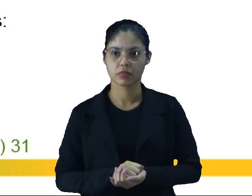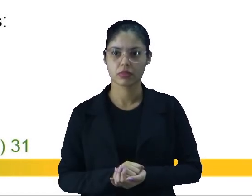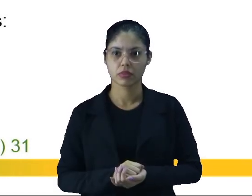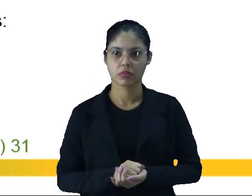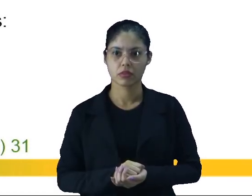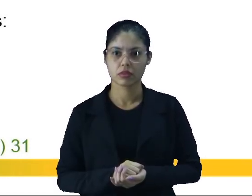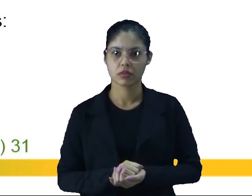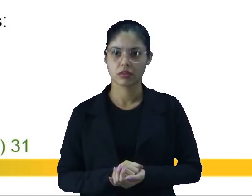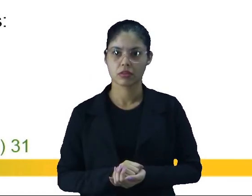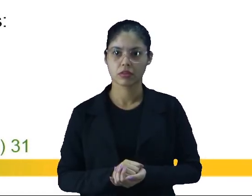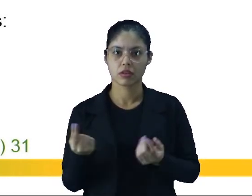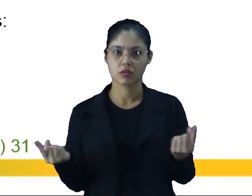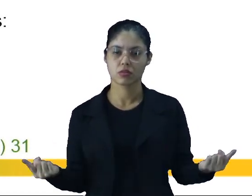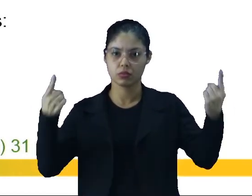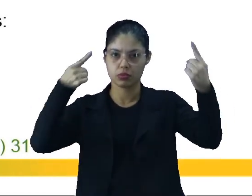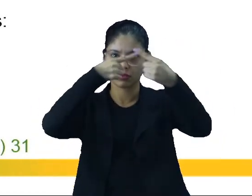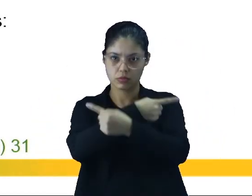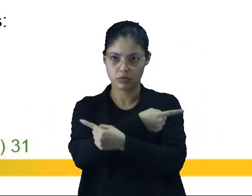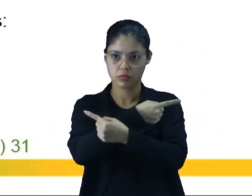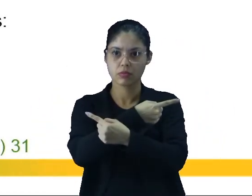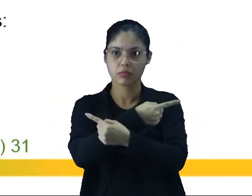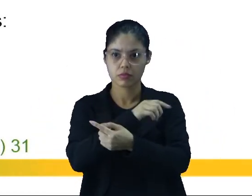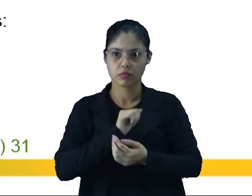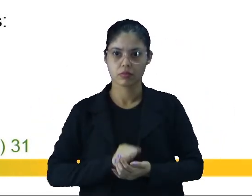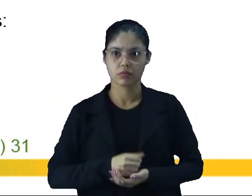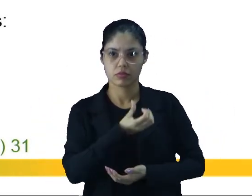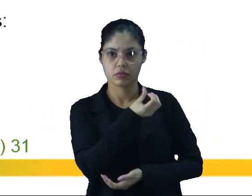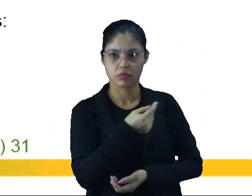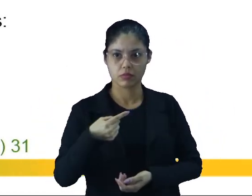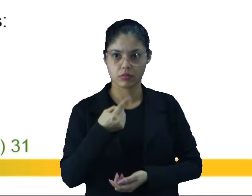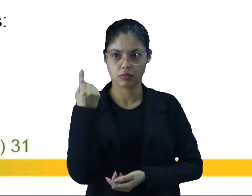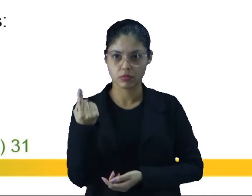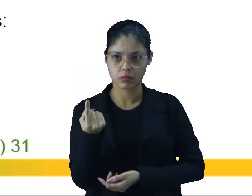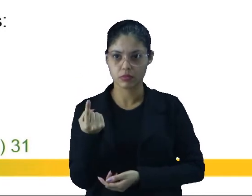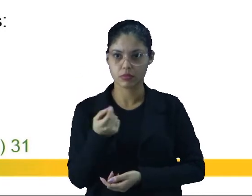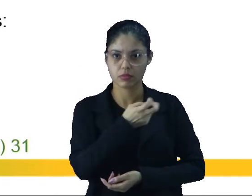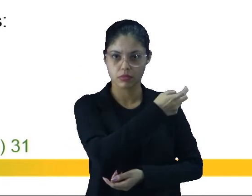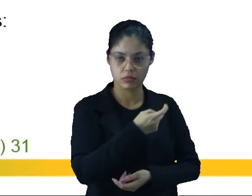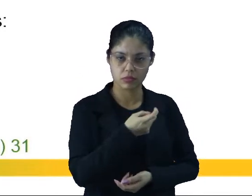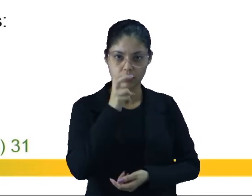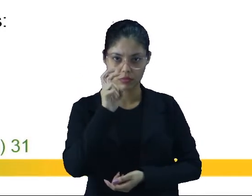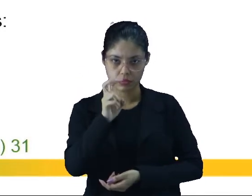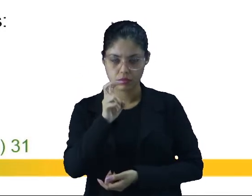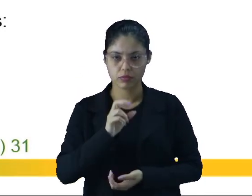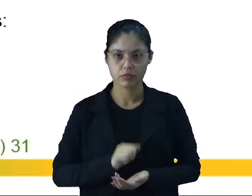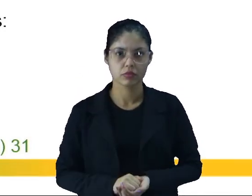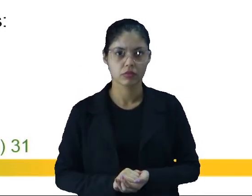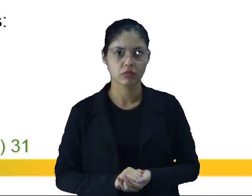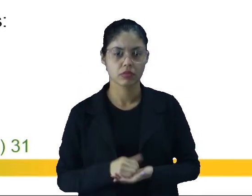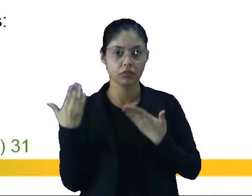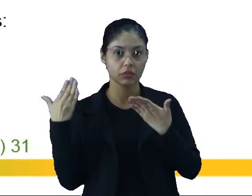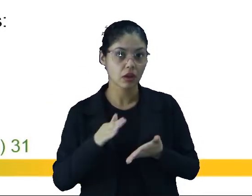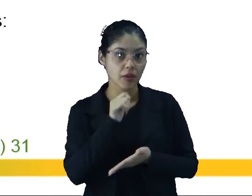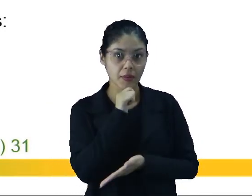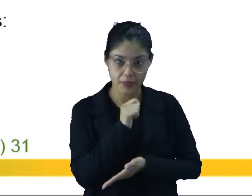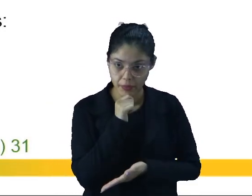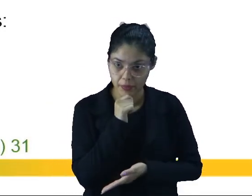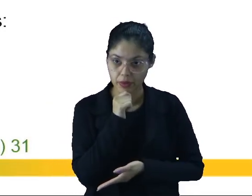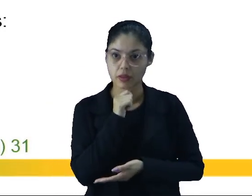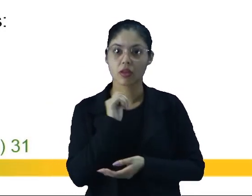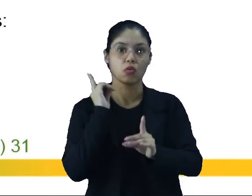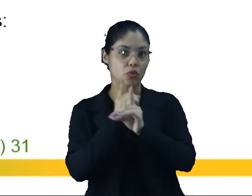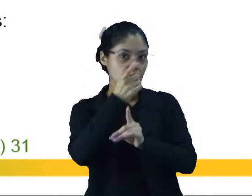jogar esse mais 1 para lá, ele vai negativo. 6 menos 1 é igual a 5, que é o x. Eu não cheguei lá ainda.